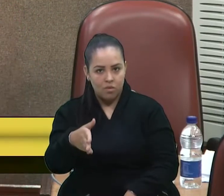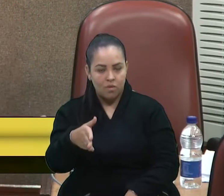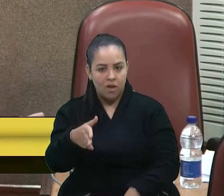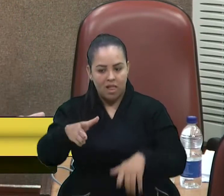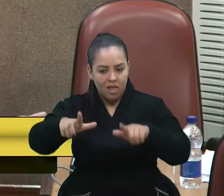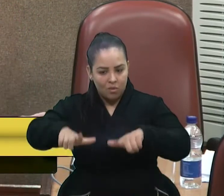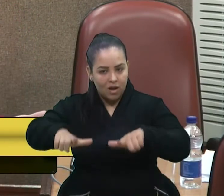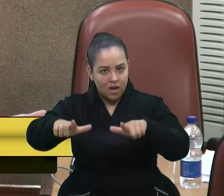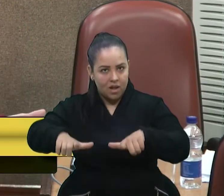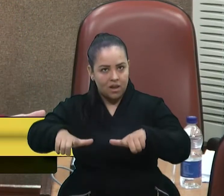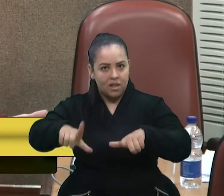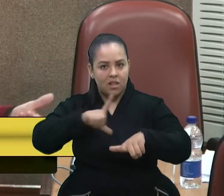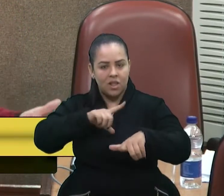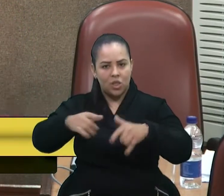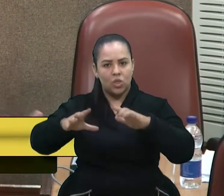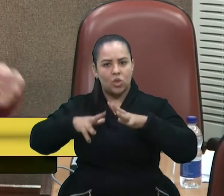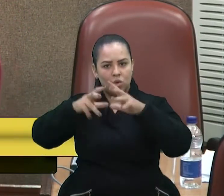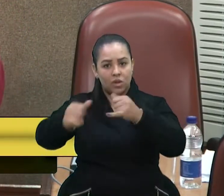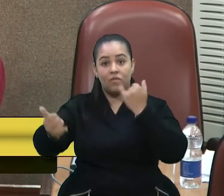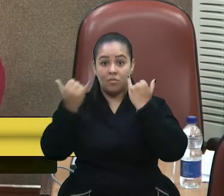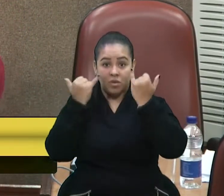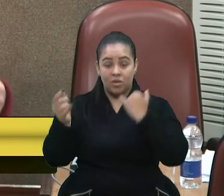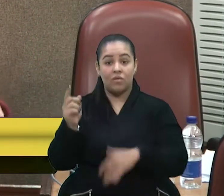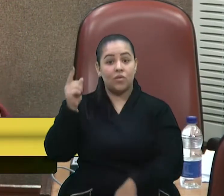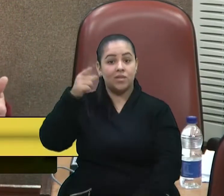informações necessárias. E você,